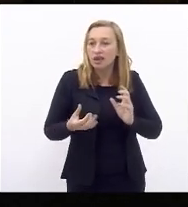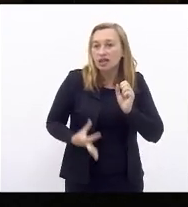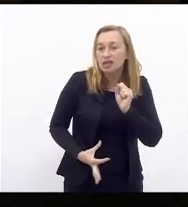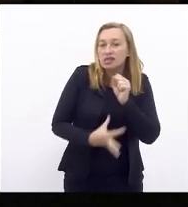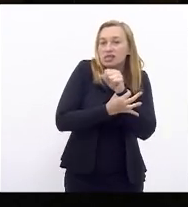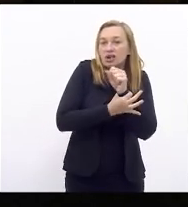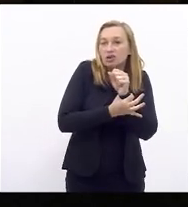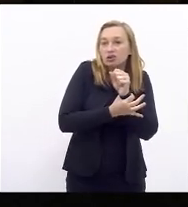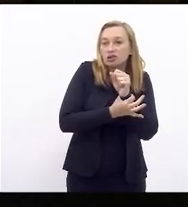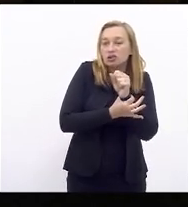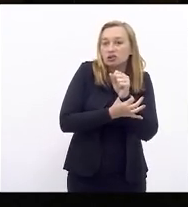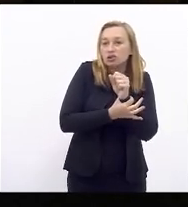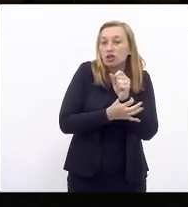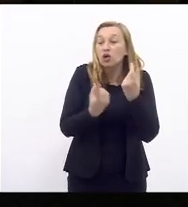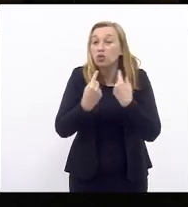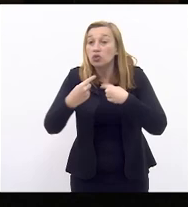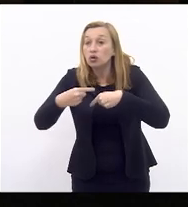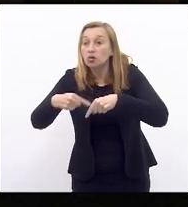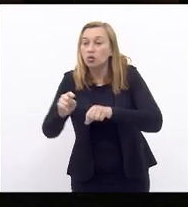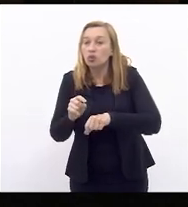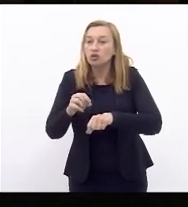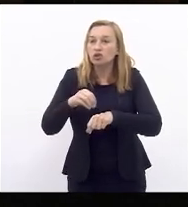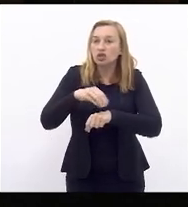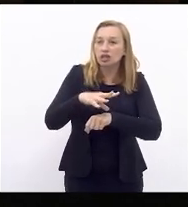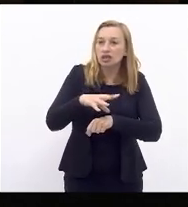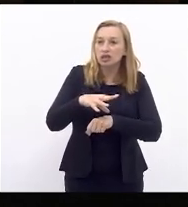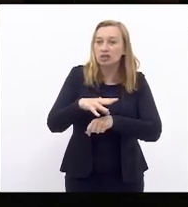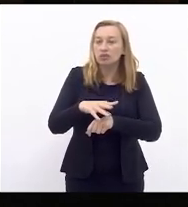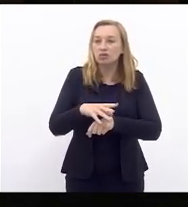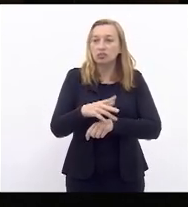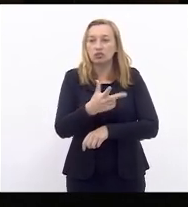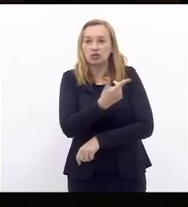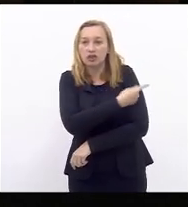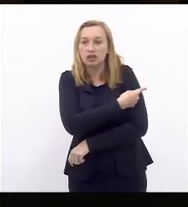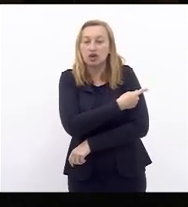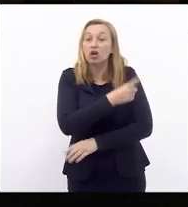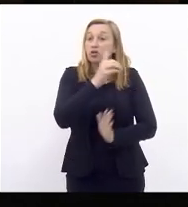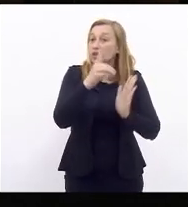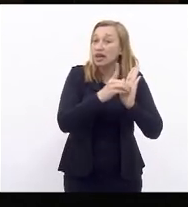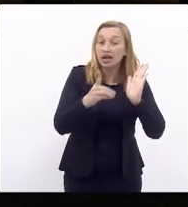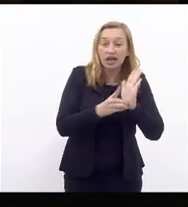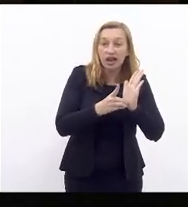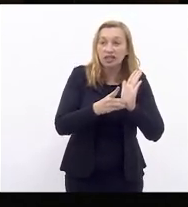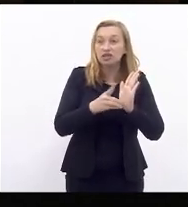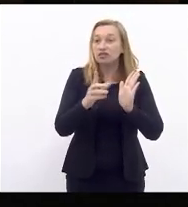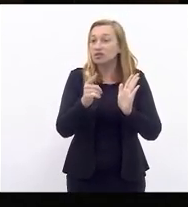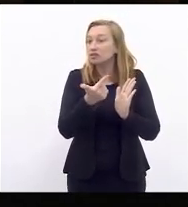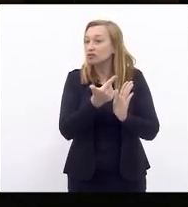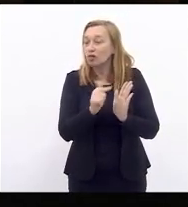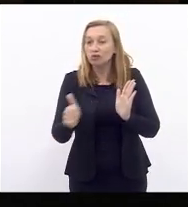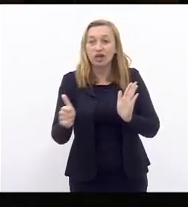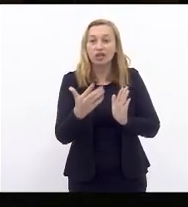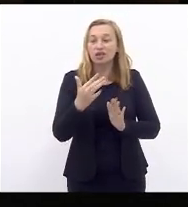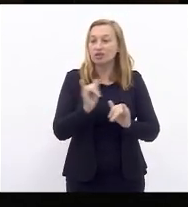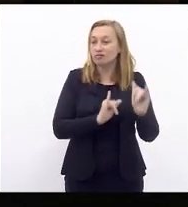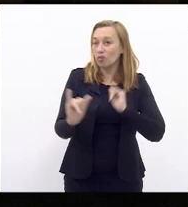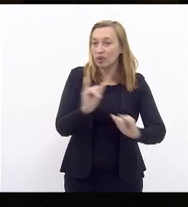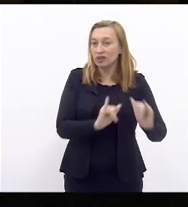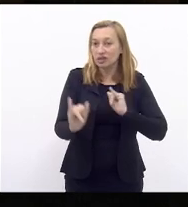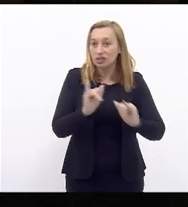segurança e contraindicações dos imunizantes. Os decretos também não possuem esse tipo de